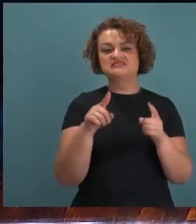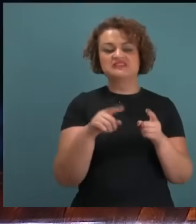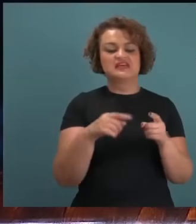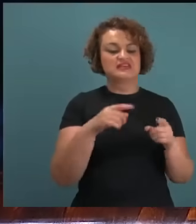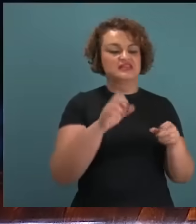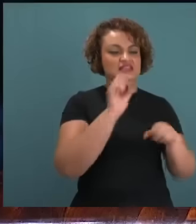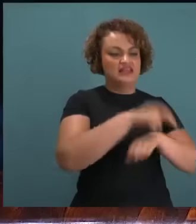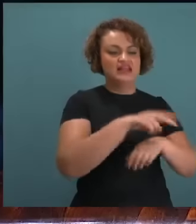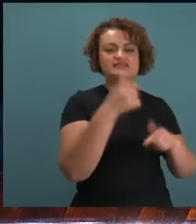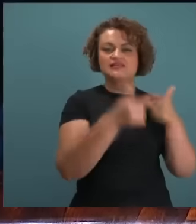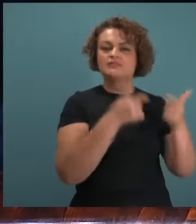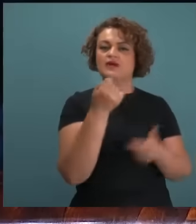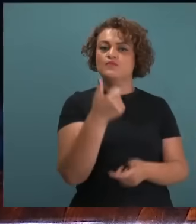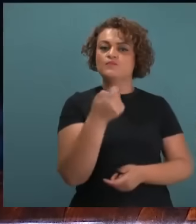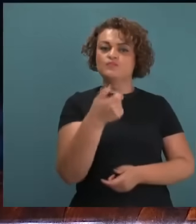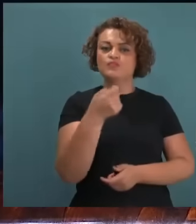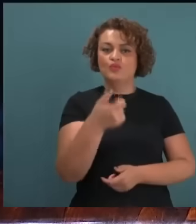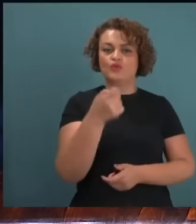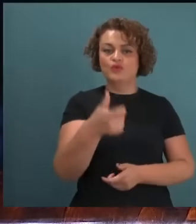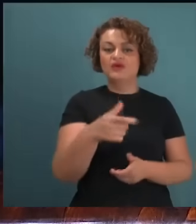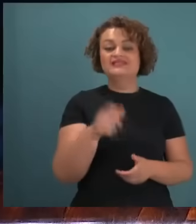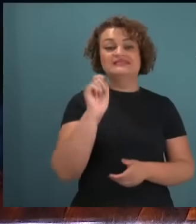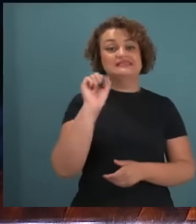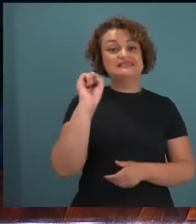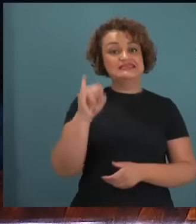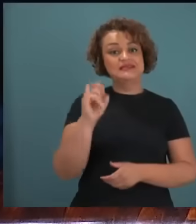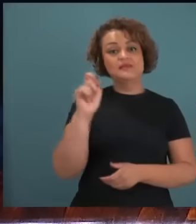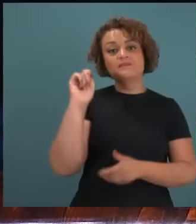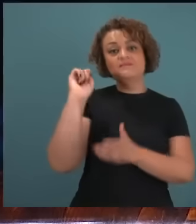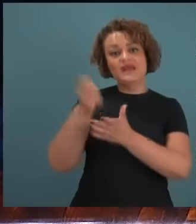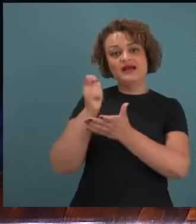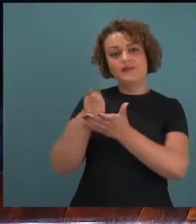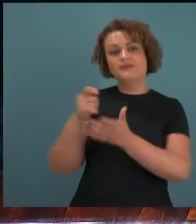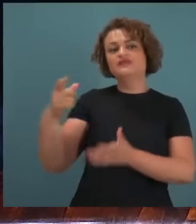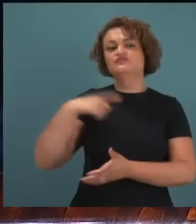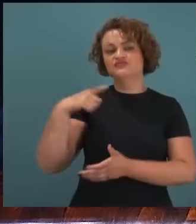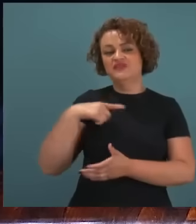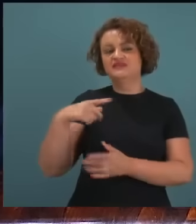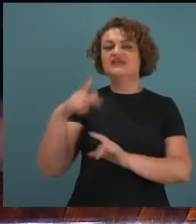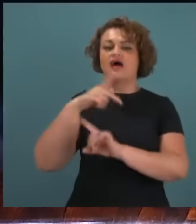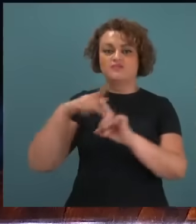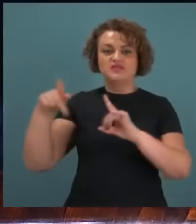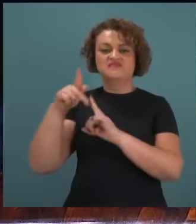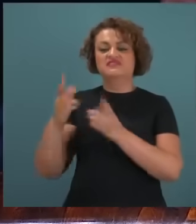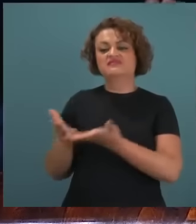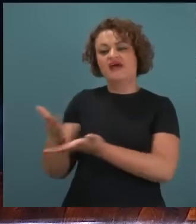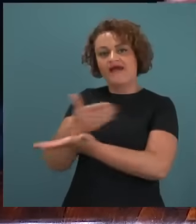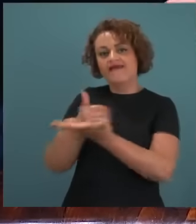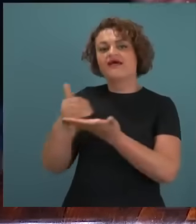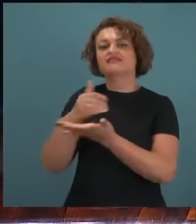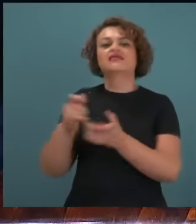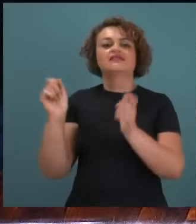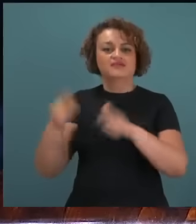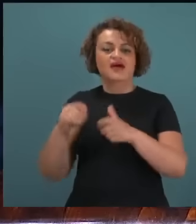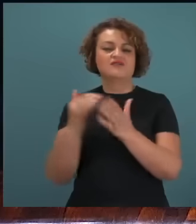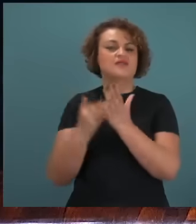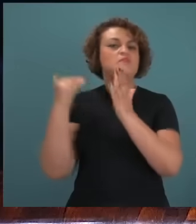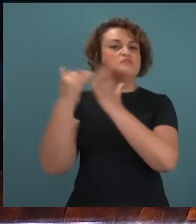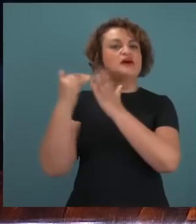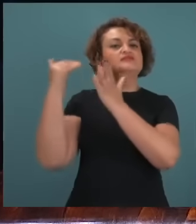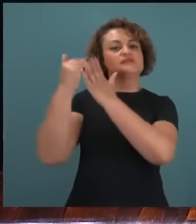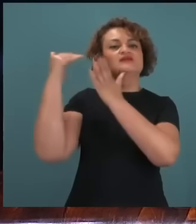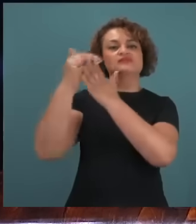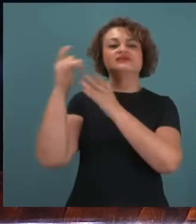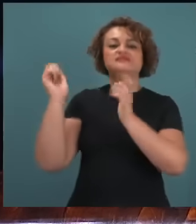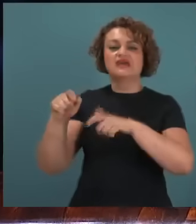empregam. Se pagassem sobre o faturamento, a Previdência arrecadaria muito, muito mais. E